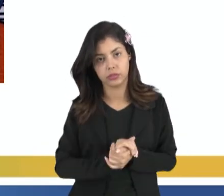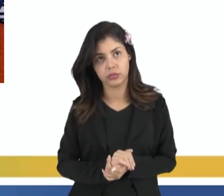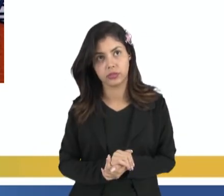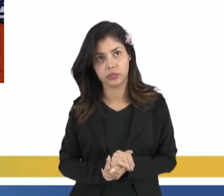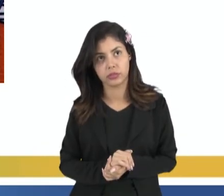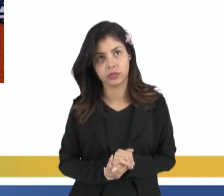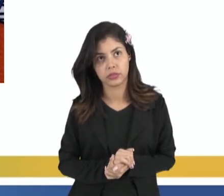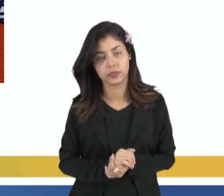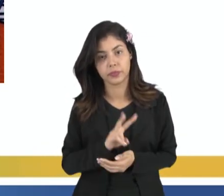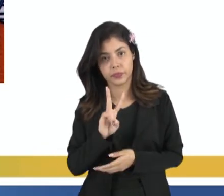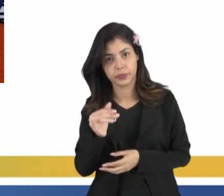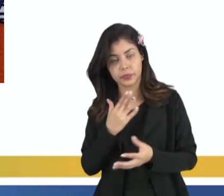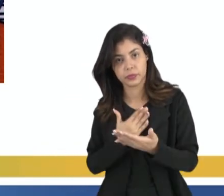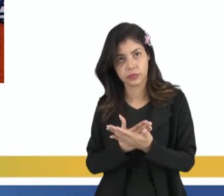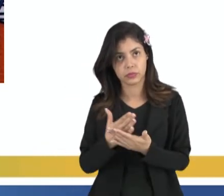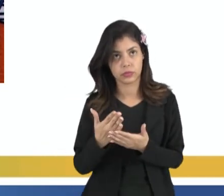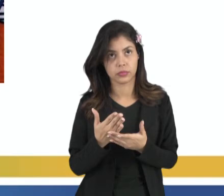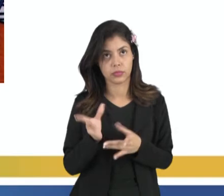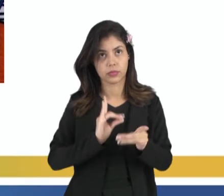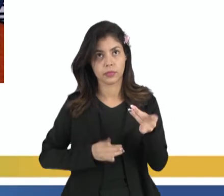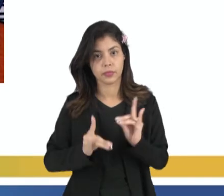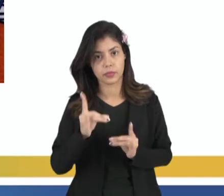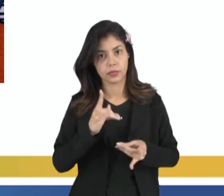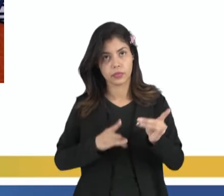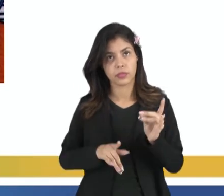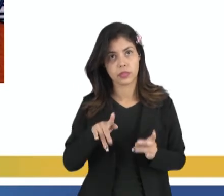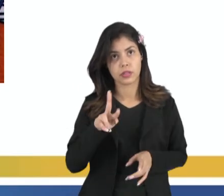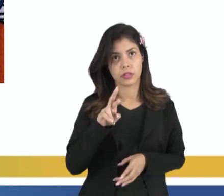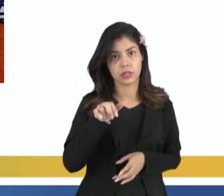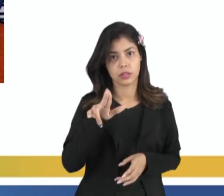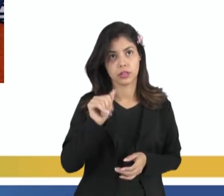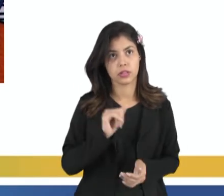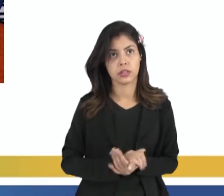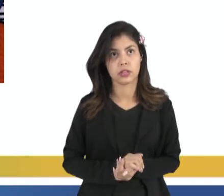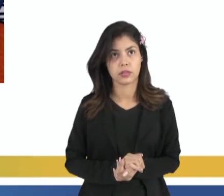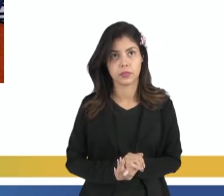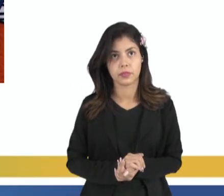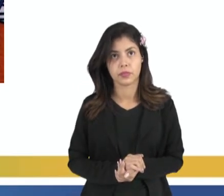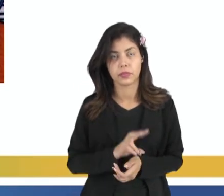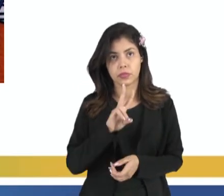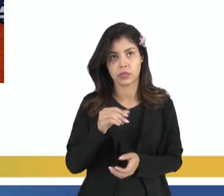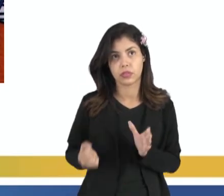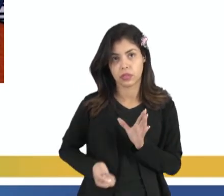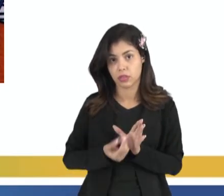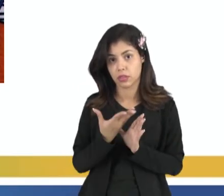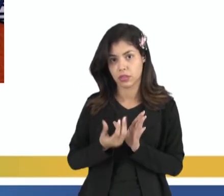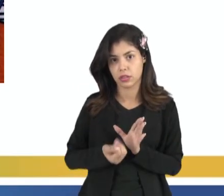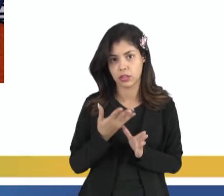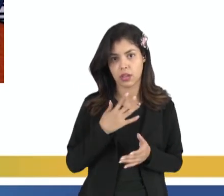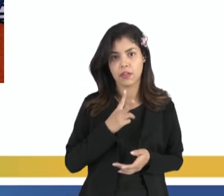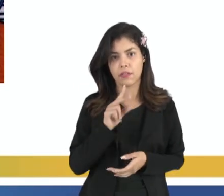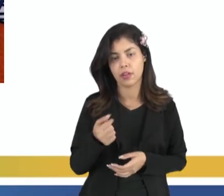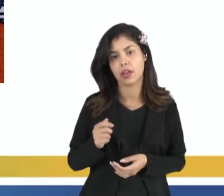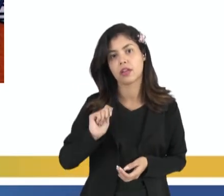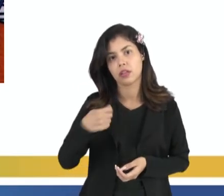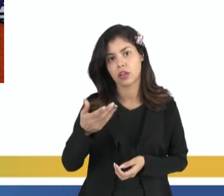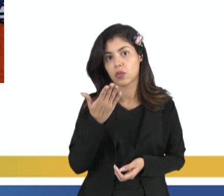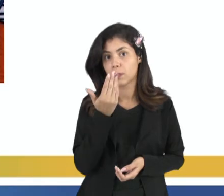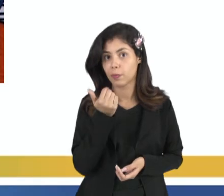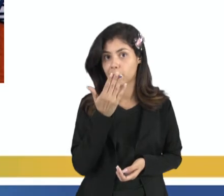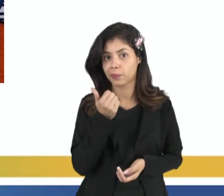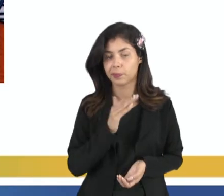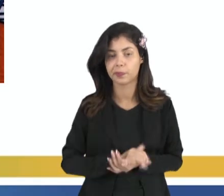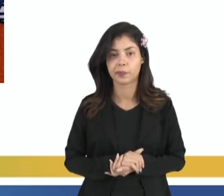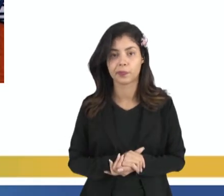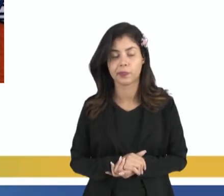sistema endócrino vai começar a secretar um hormônio que é chamado de grelina, e esse grelina vai te sinalizar que está na hora